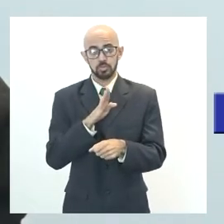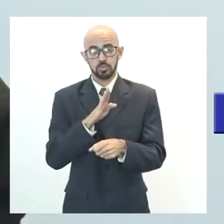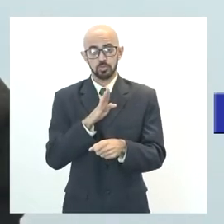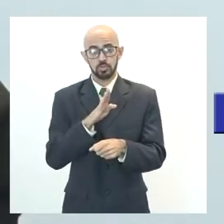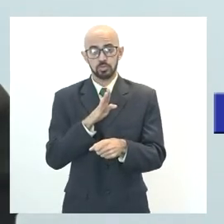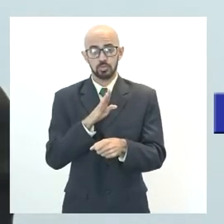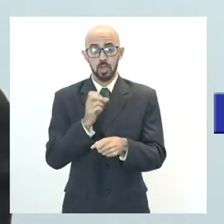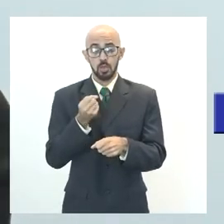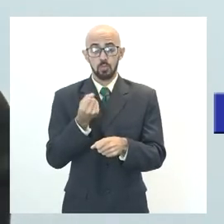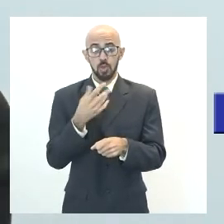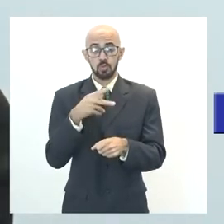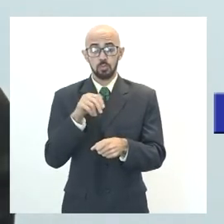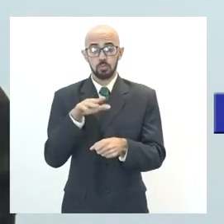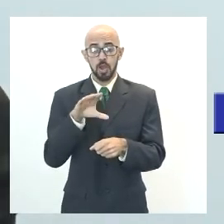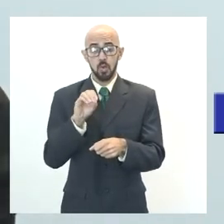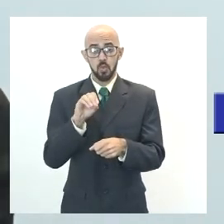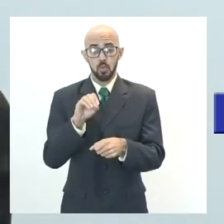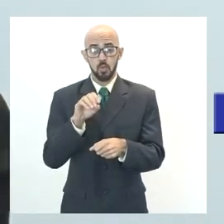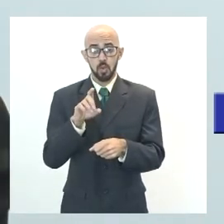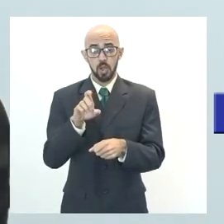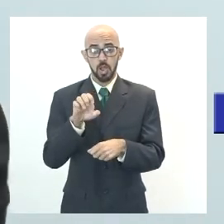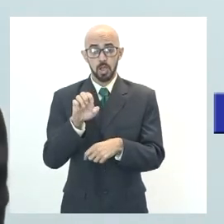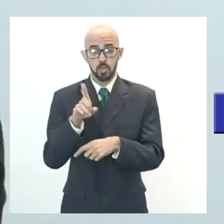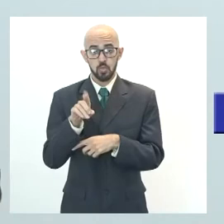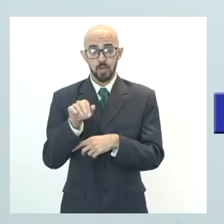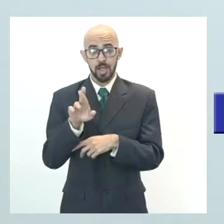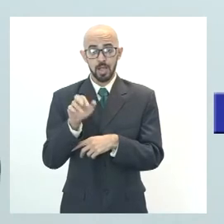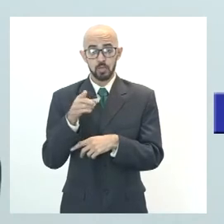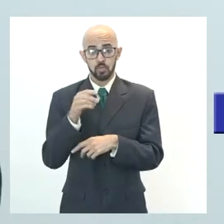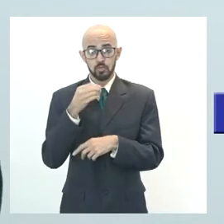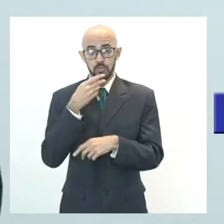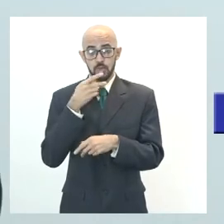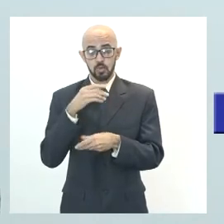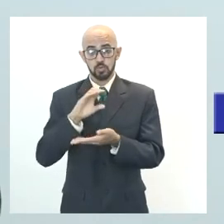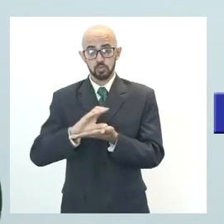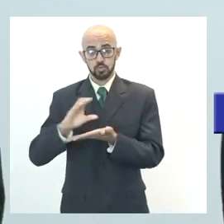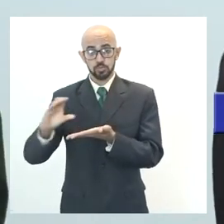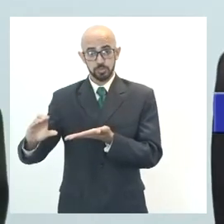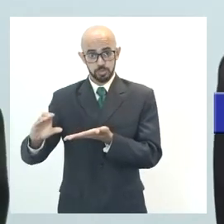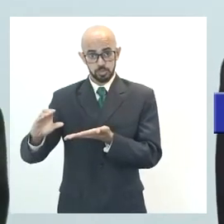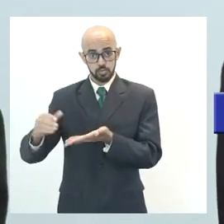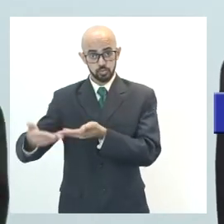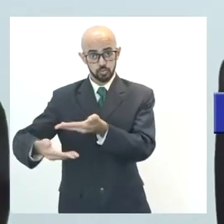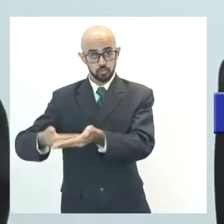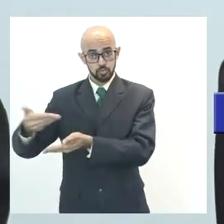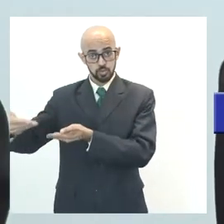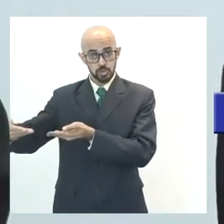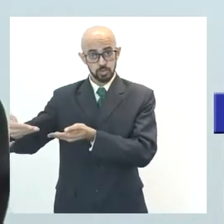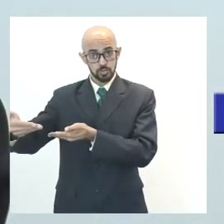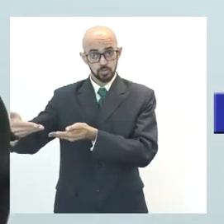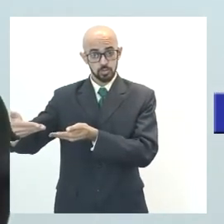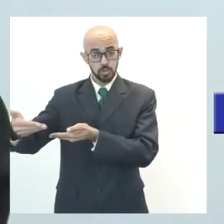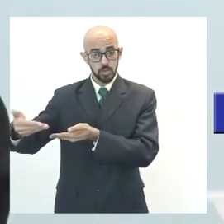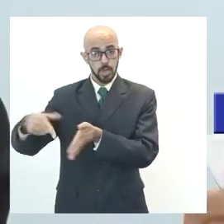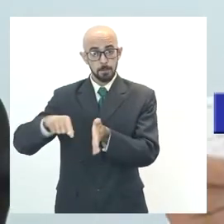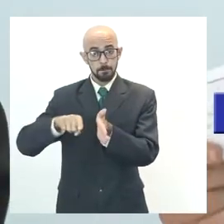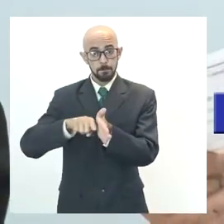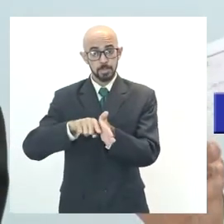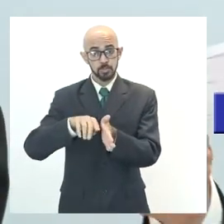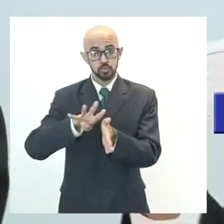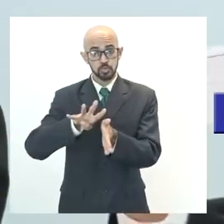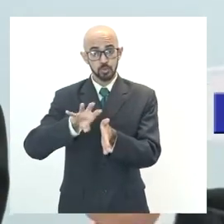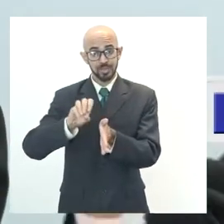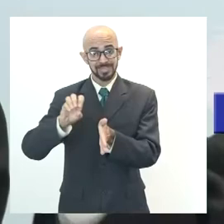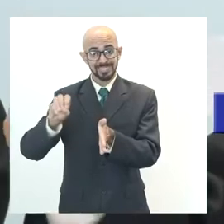pode Eduardo falou no subsídio cruzado menos de 400 municípios são